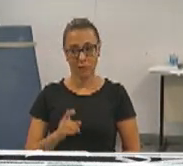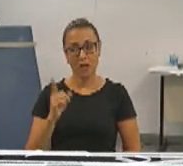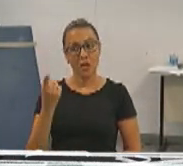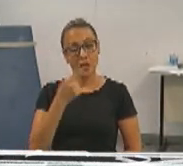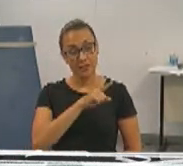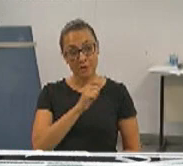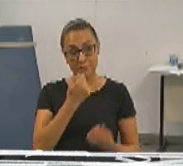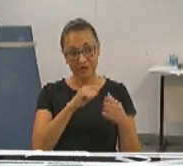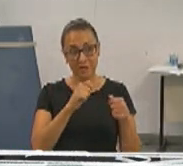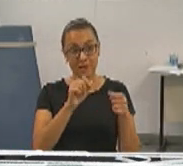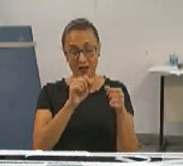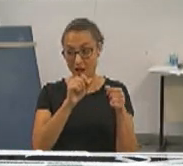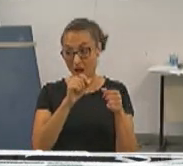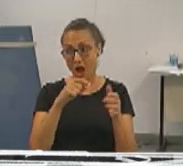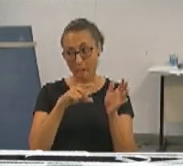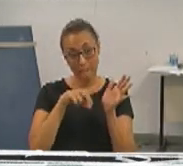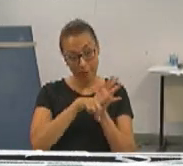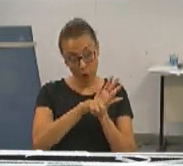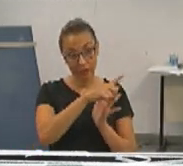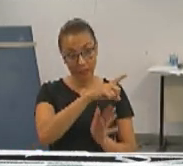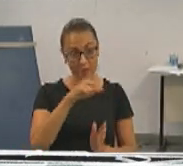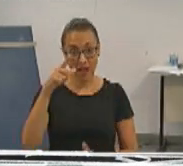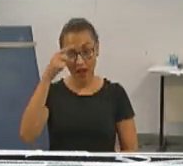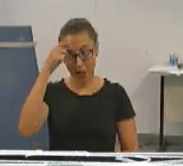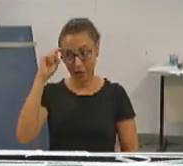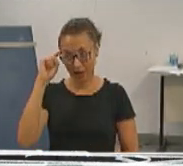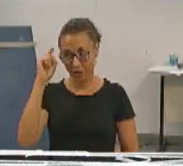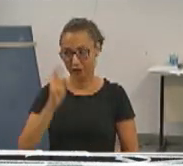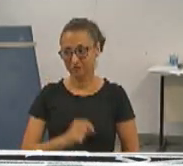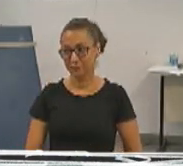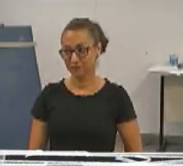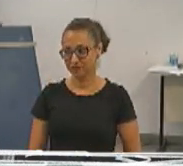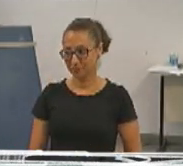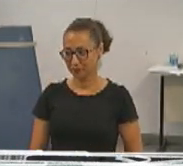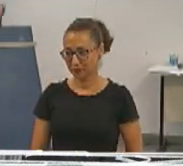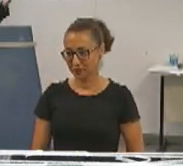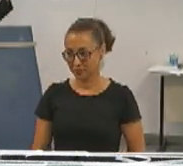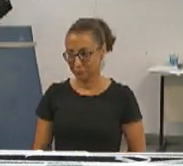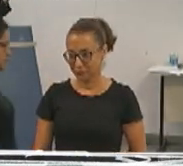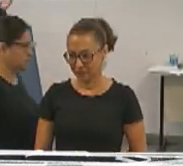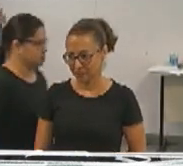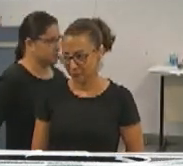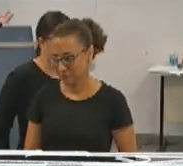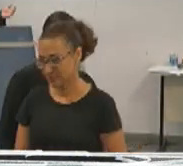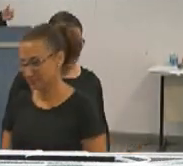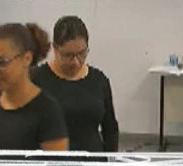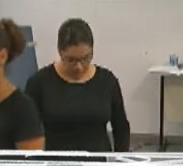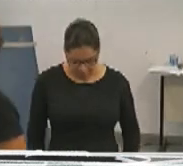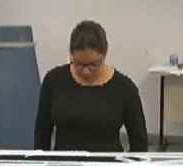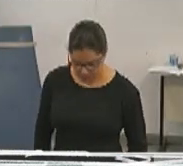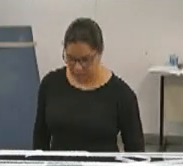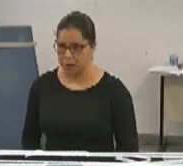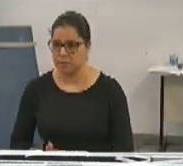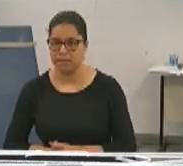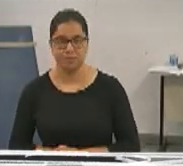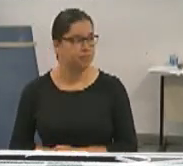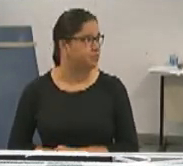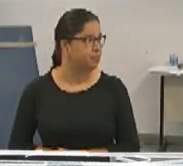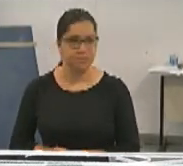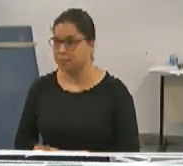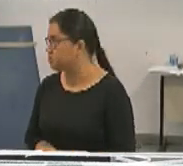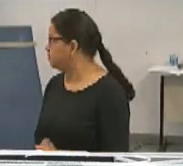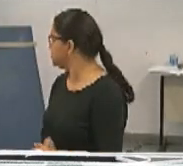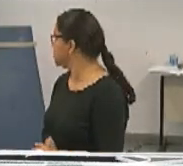a professora Liane. Ah, sim, tudo bem. É certo. Não, não. É, o senhor,